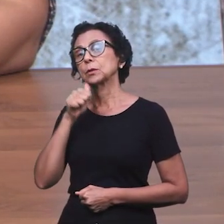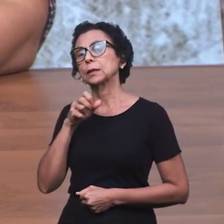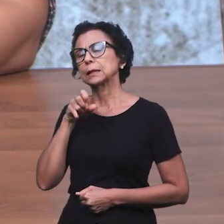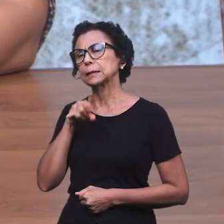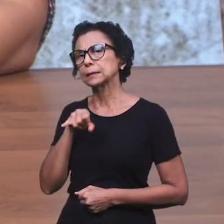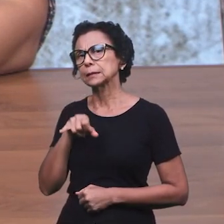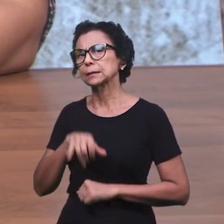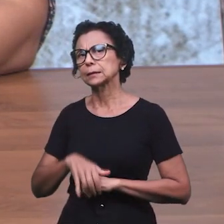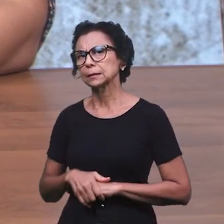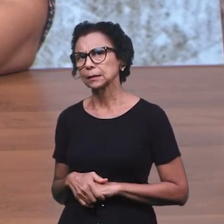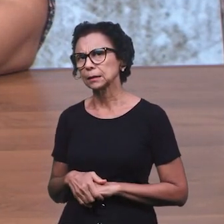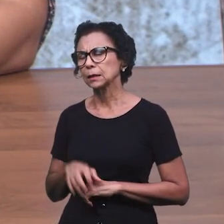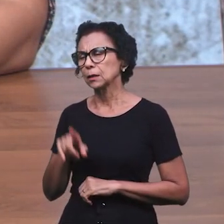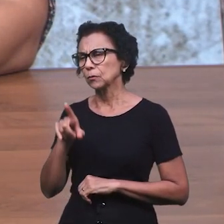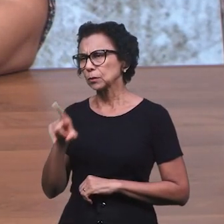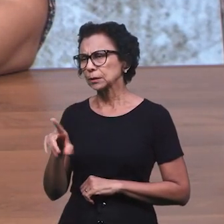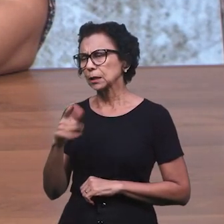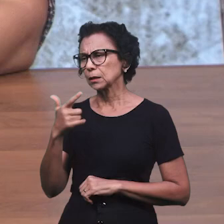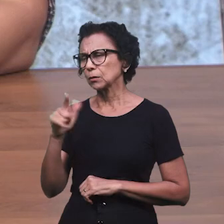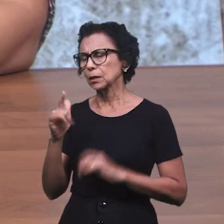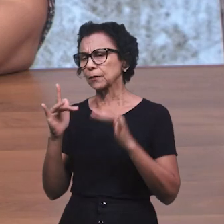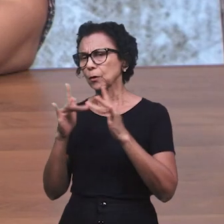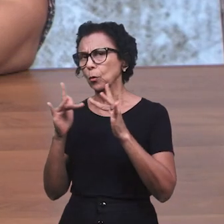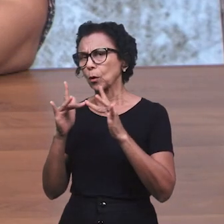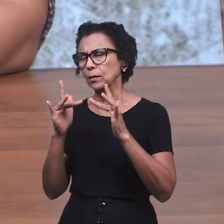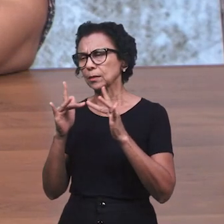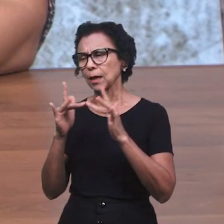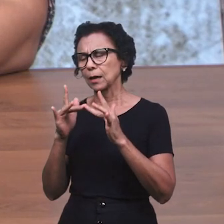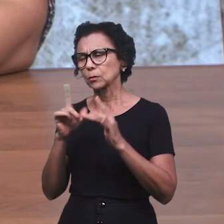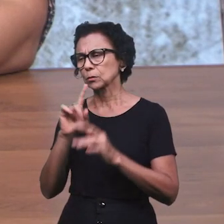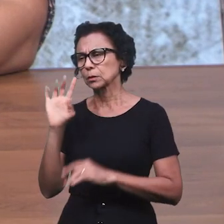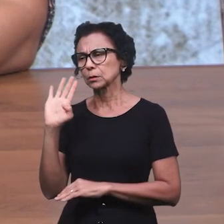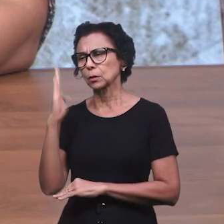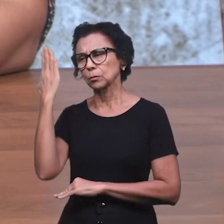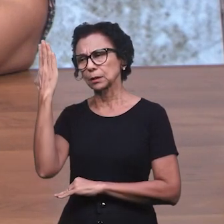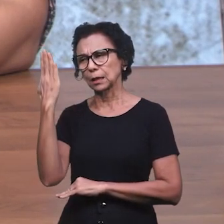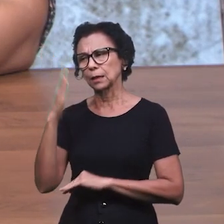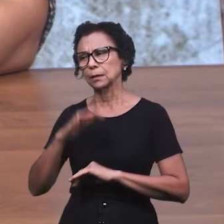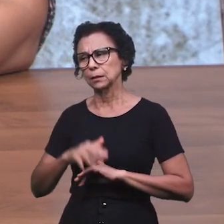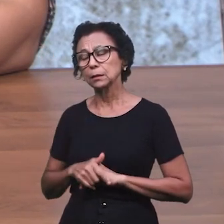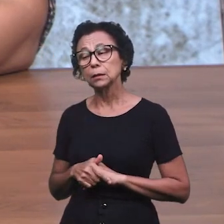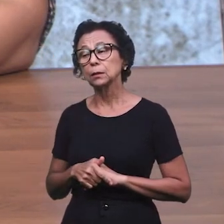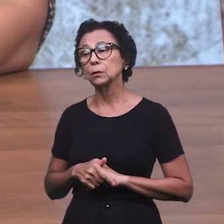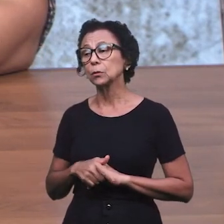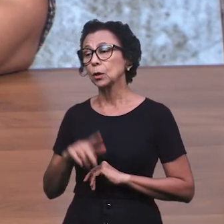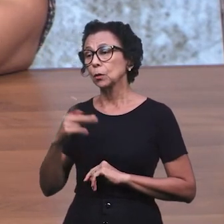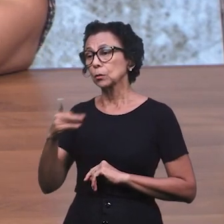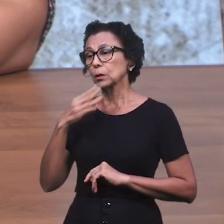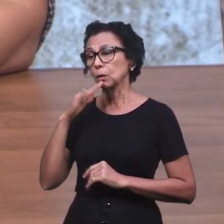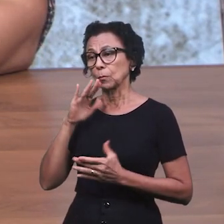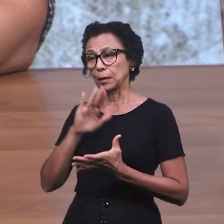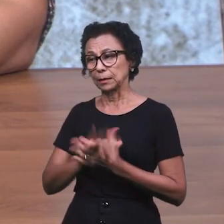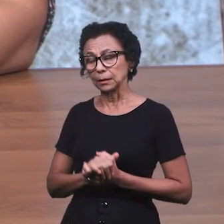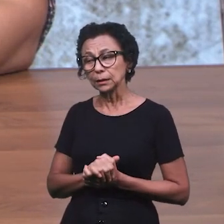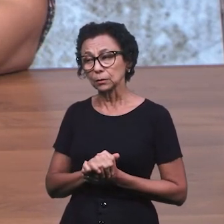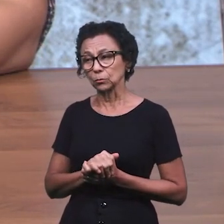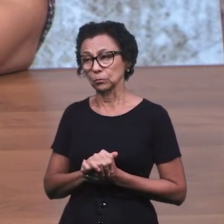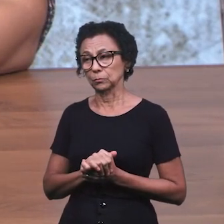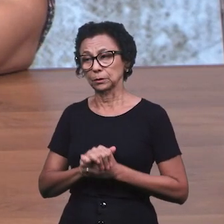ninguém contigo se deitou, e se não te apartaste do teu marido pela